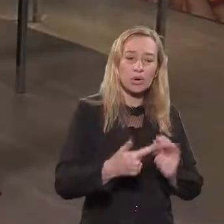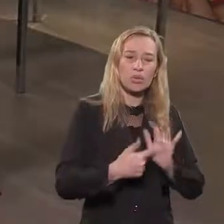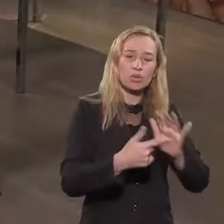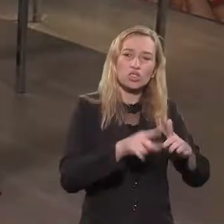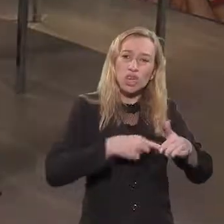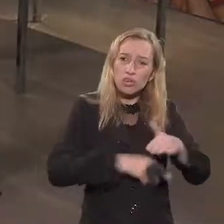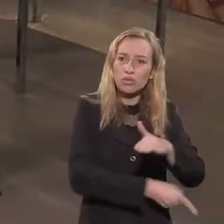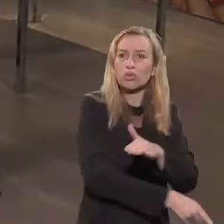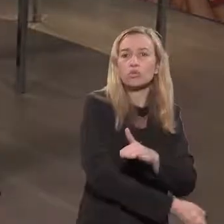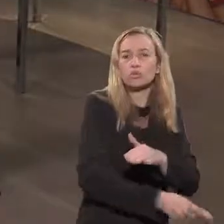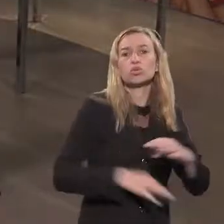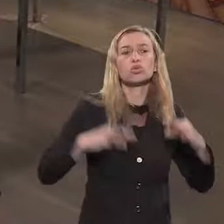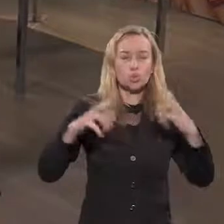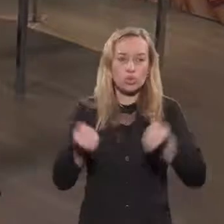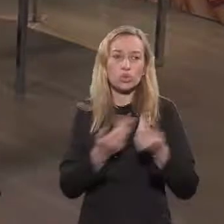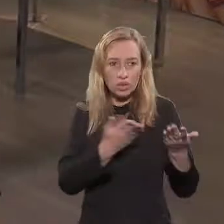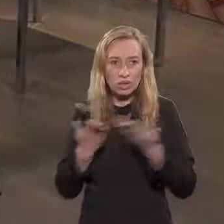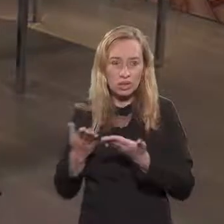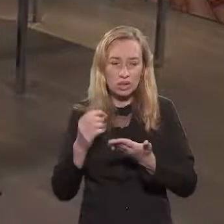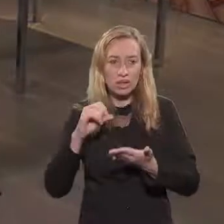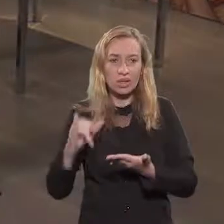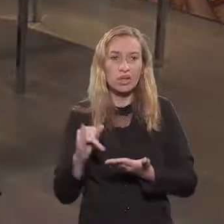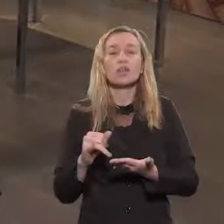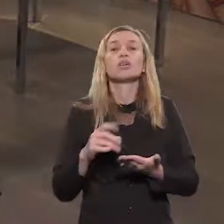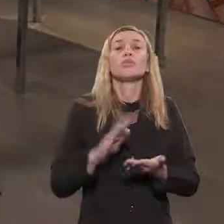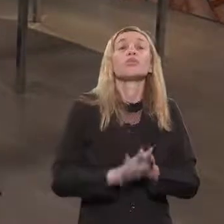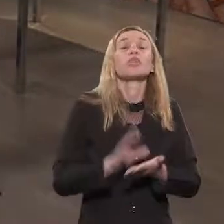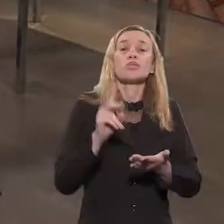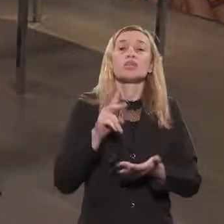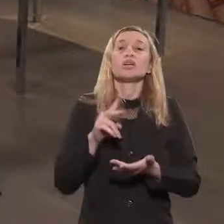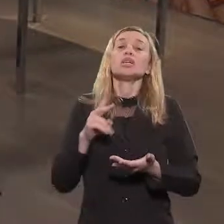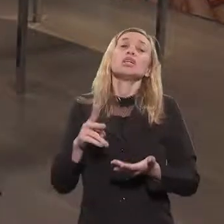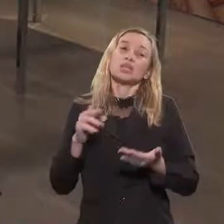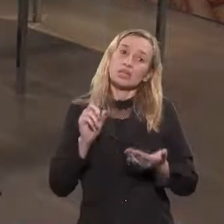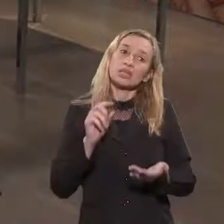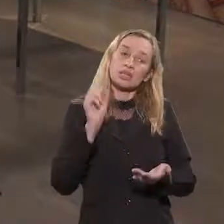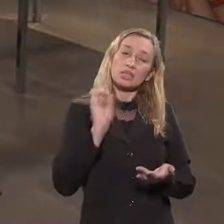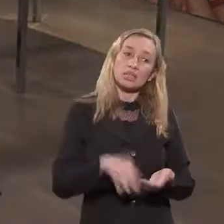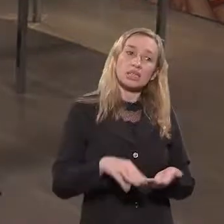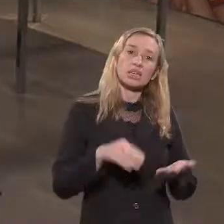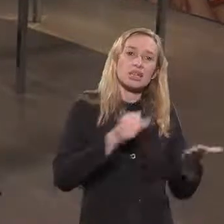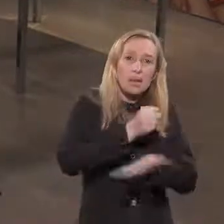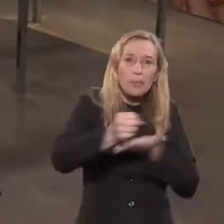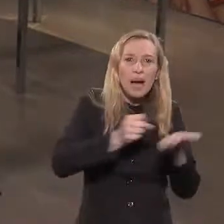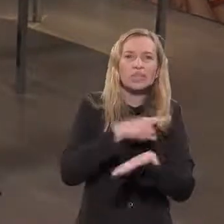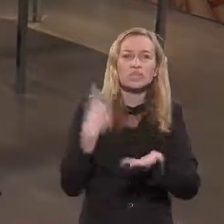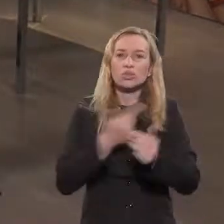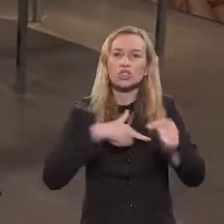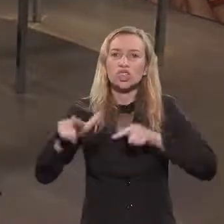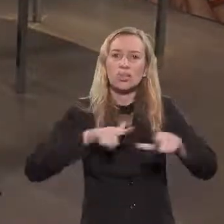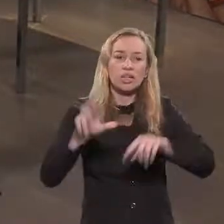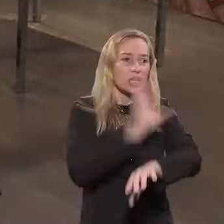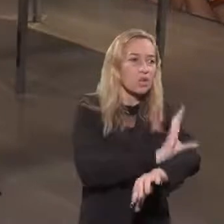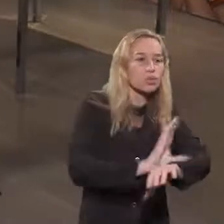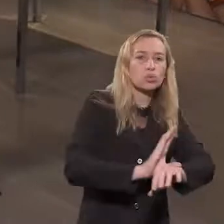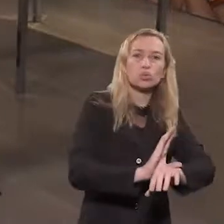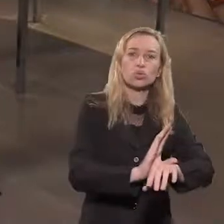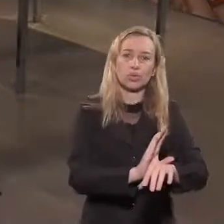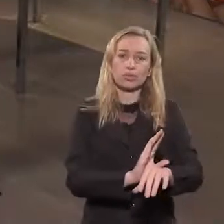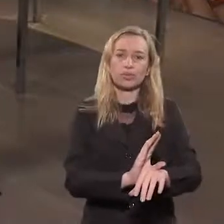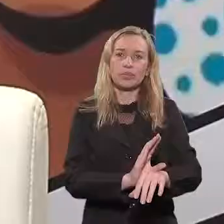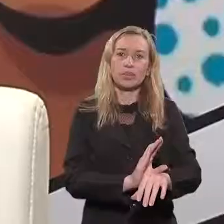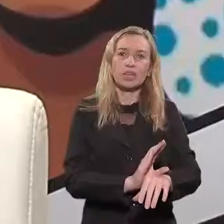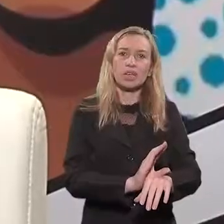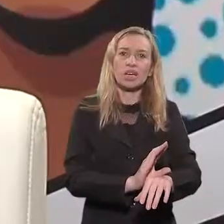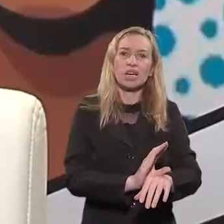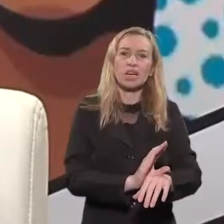Vai ao encontro realmente do que o deputado falou agora, né? Vai. Exatamente, que eu acho que é nessa base que a gente trabalha a cultura